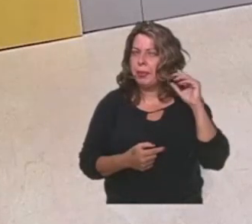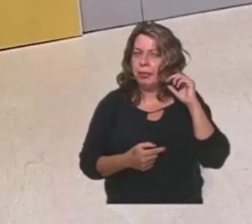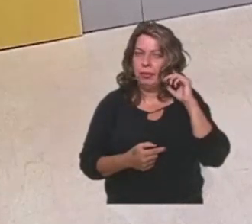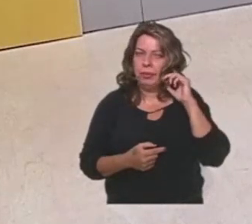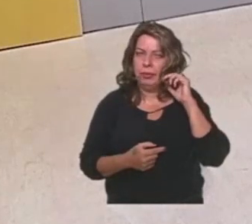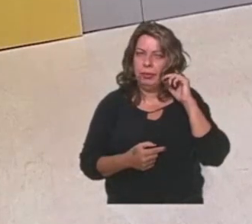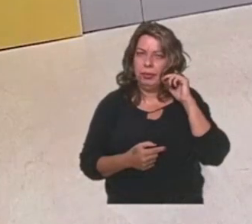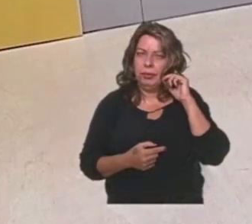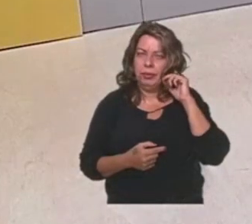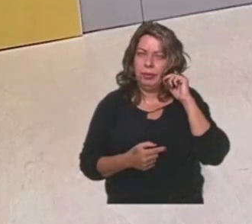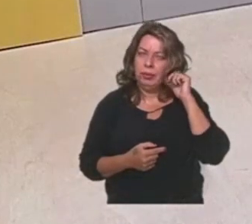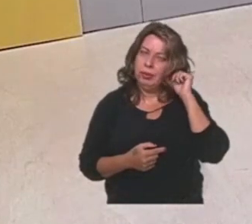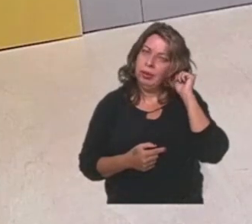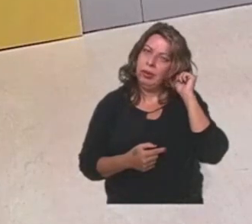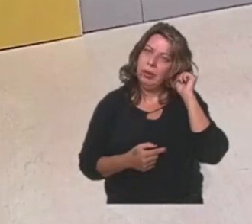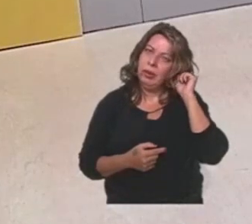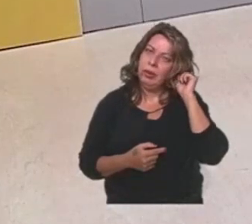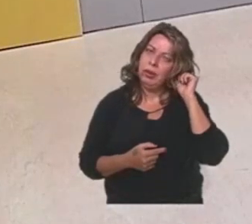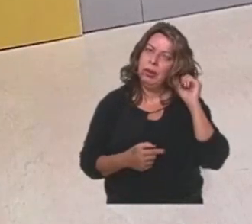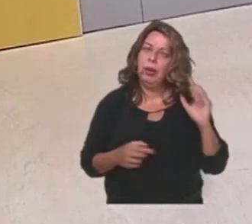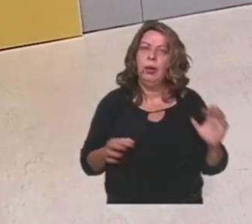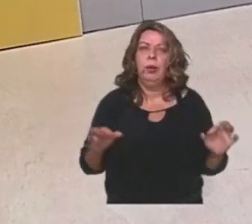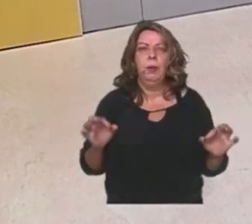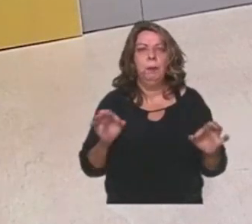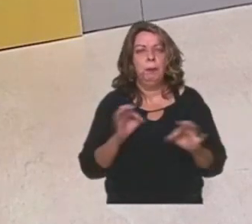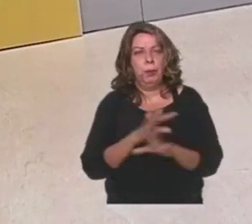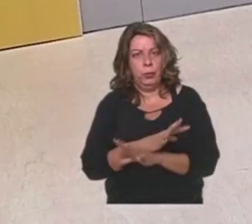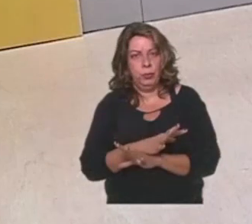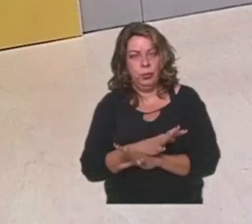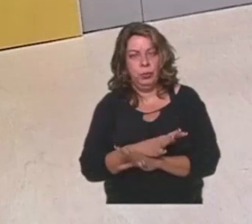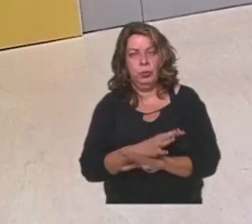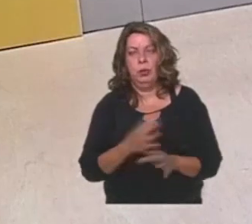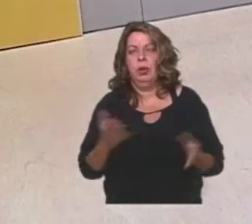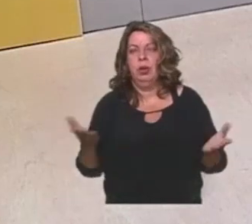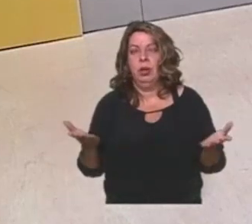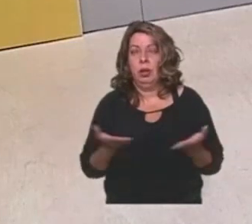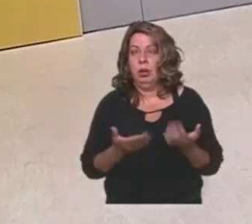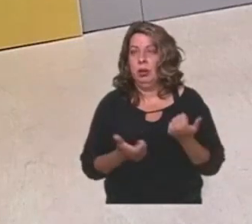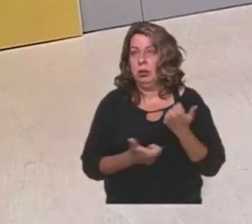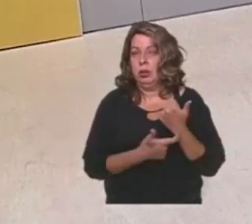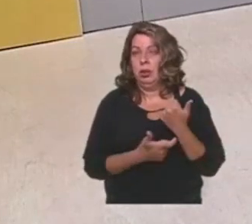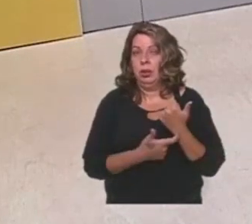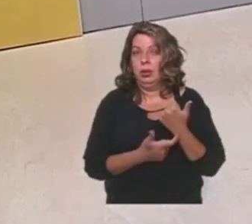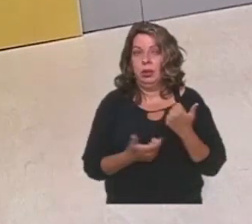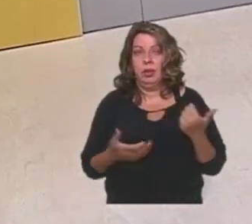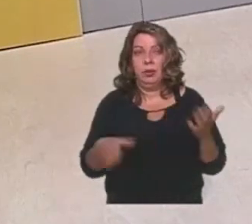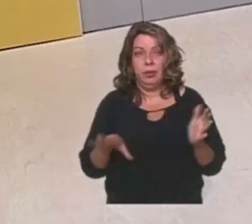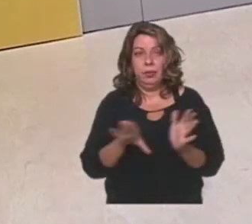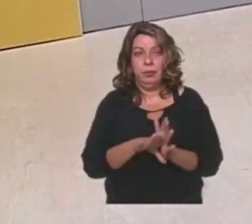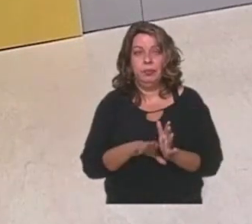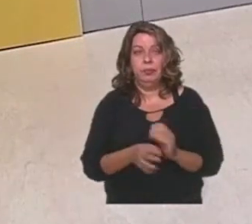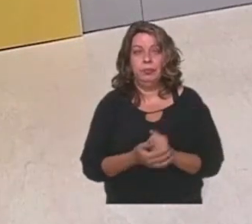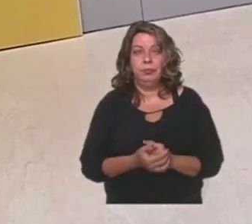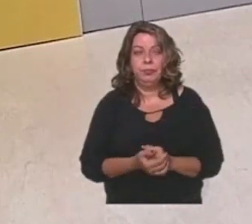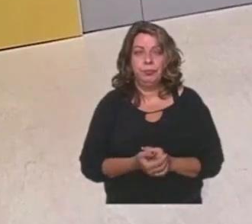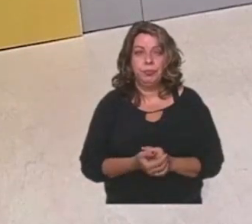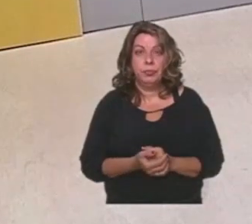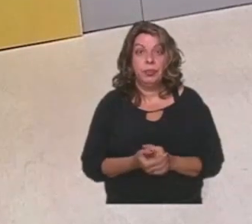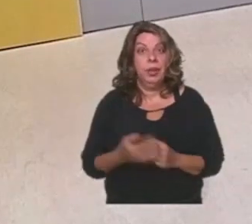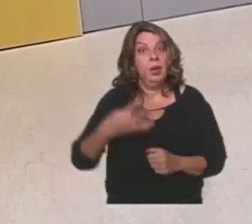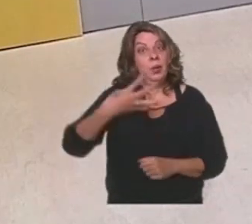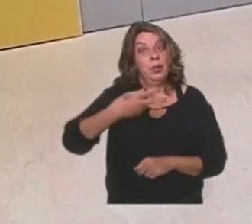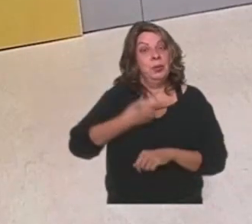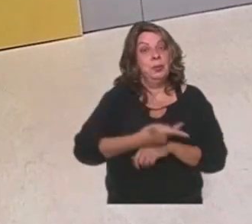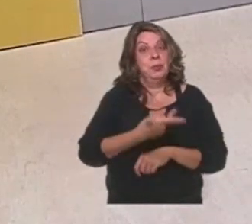liga a sorteadora para a gente ligar a emoção. E tá chegando a hora. Tá chegando a hora desse quarto